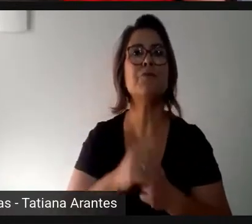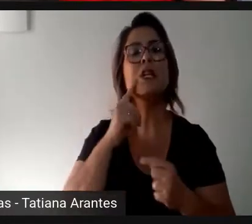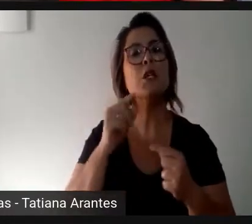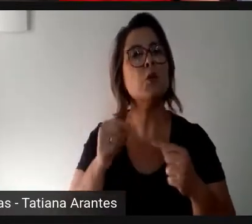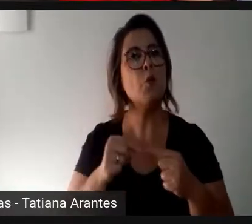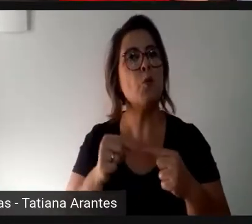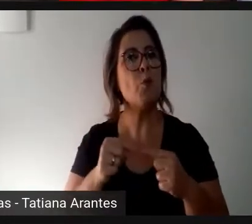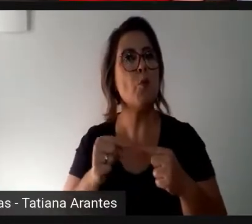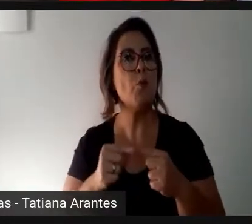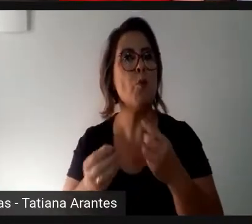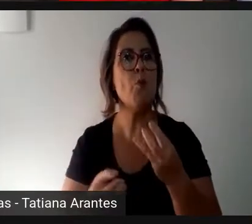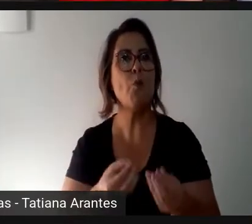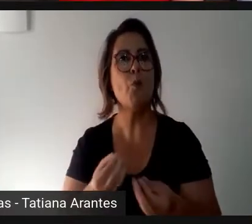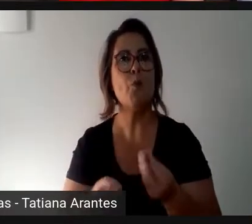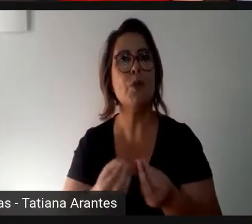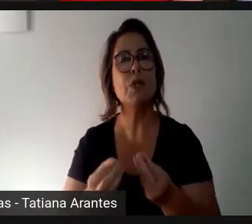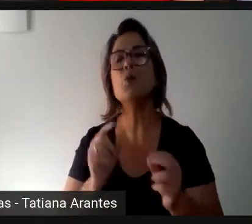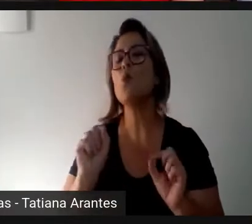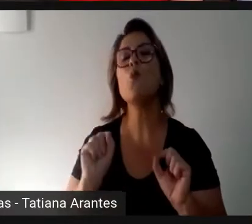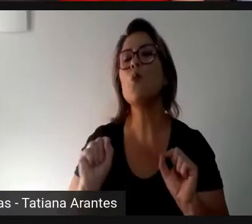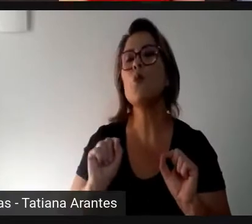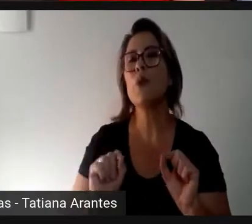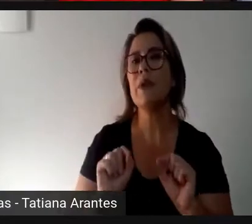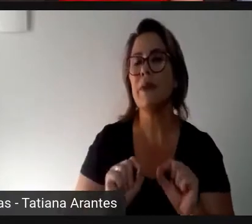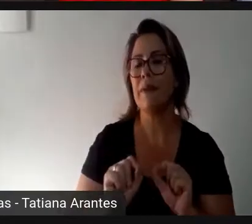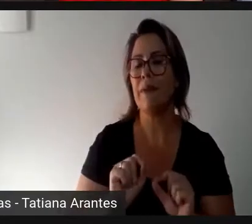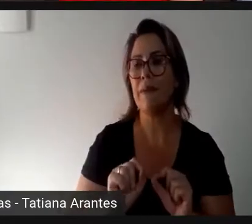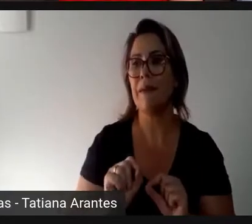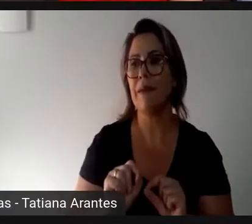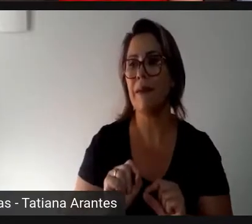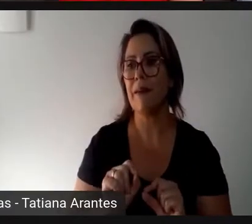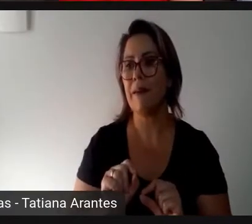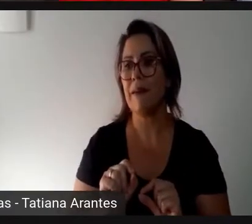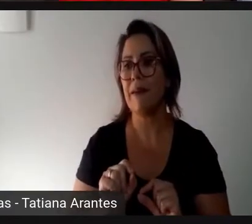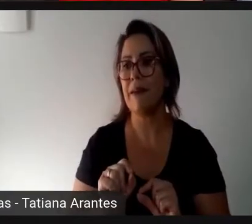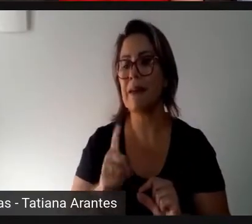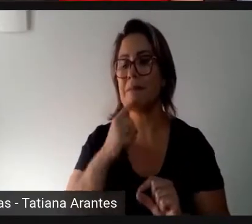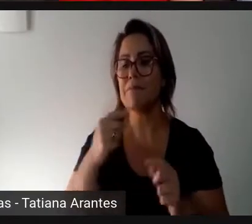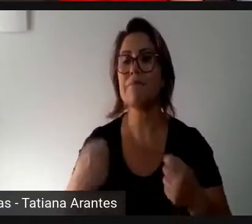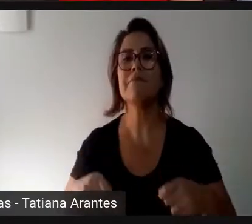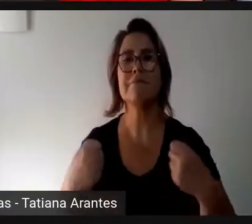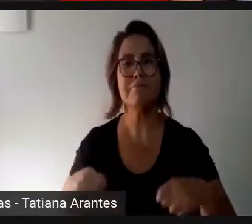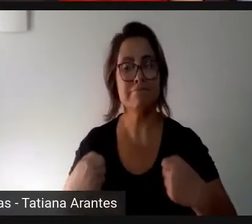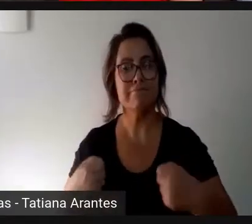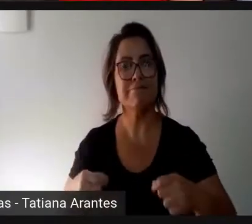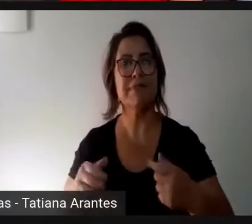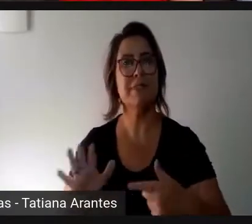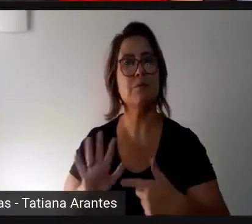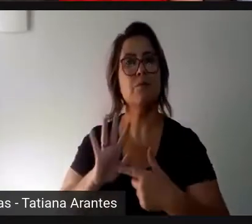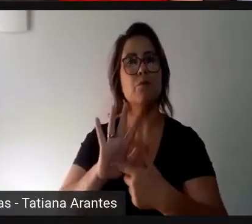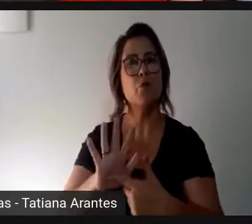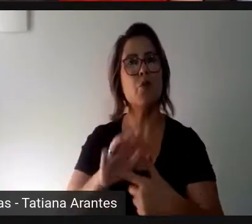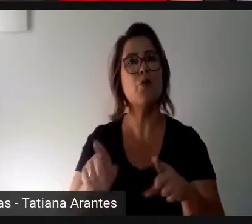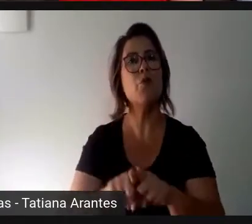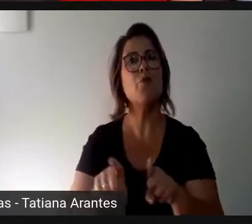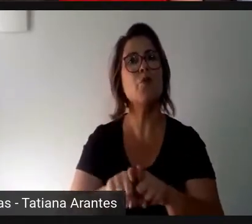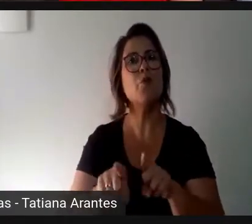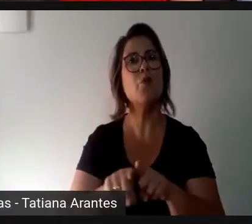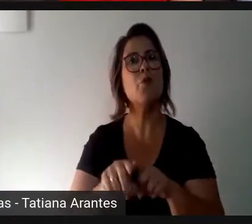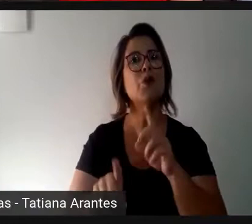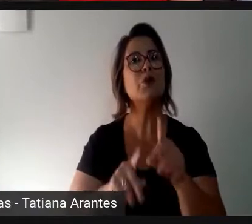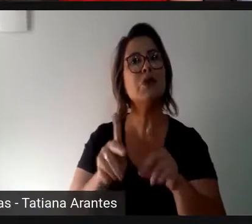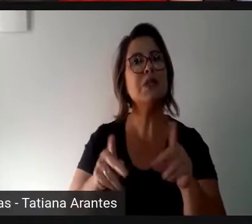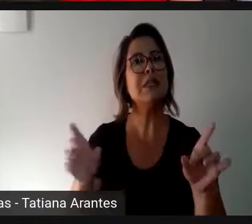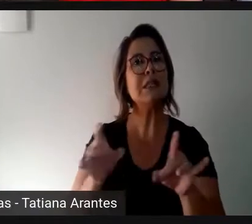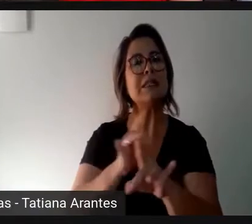nosso debate, que é justamente a necessidade de trazer, né, de transportar esse compliance que já está mais ou